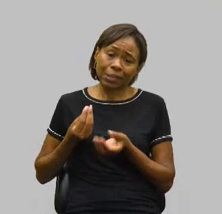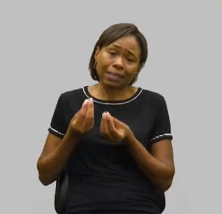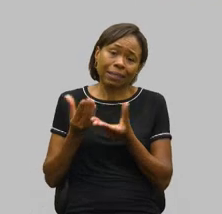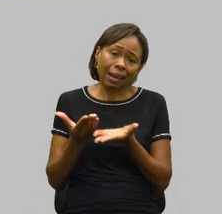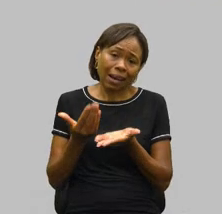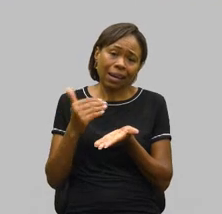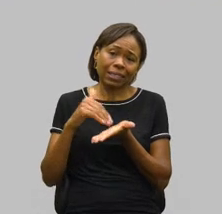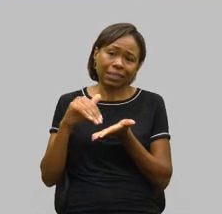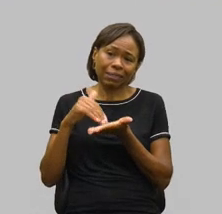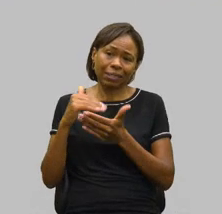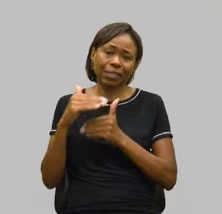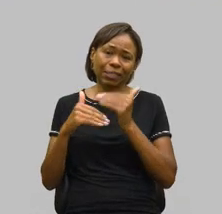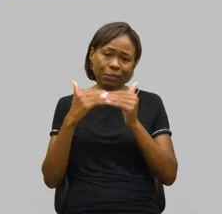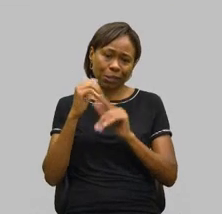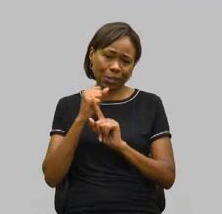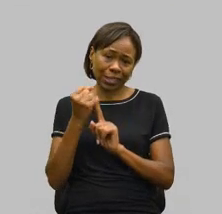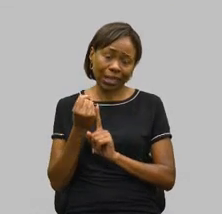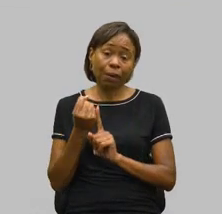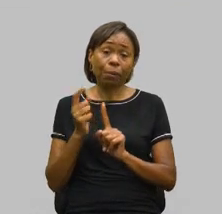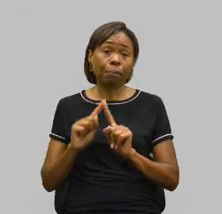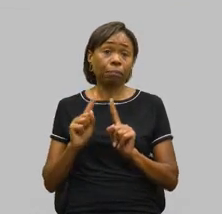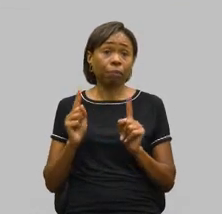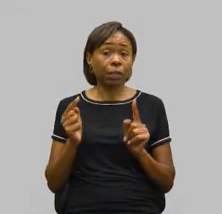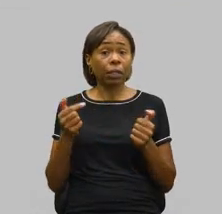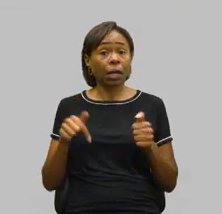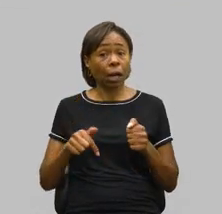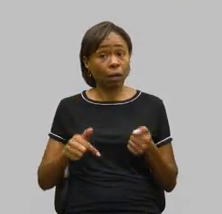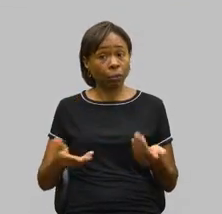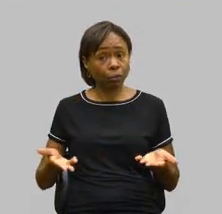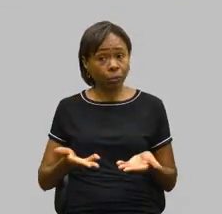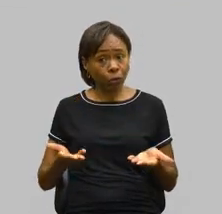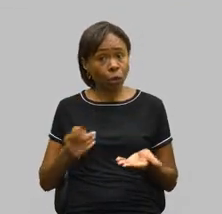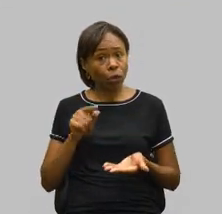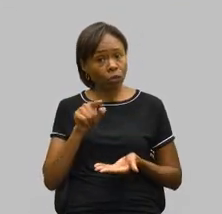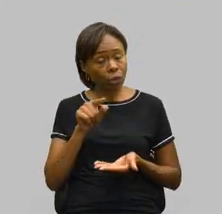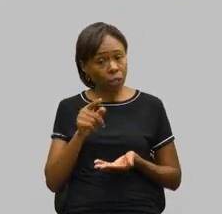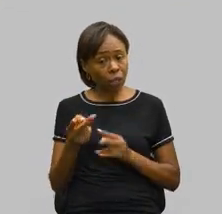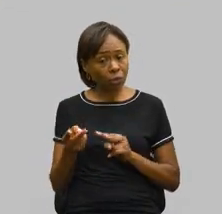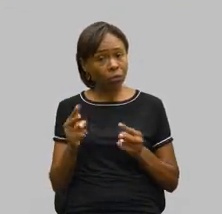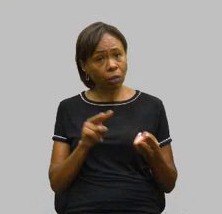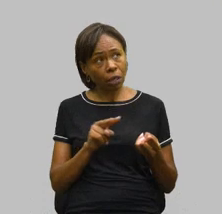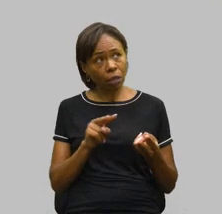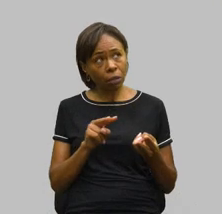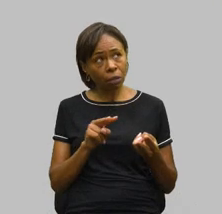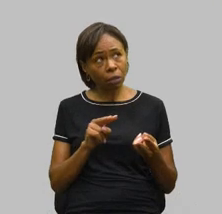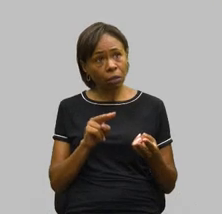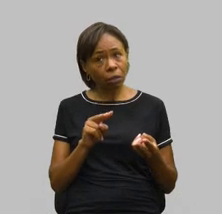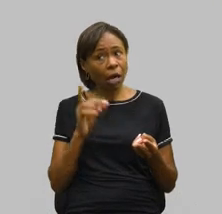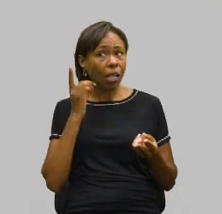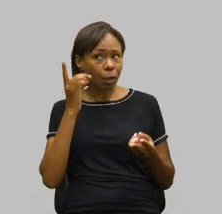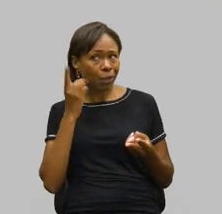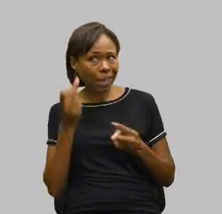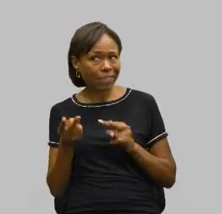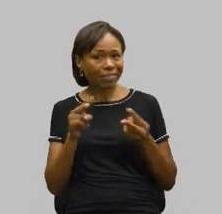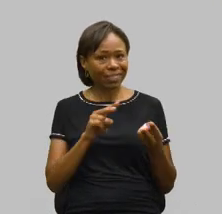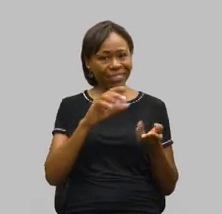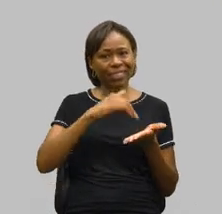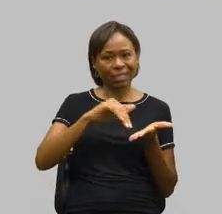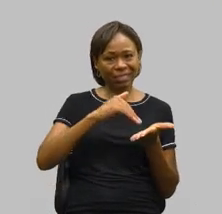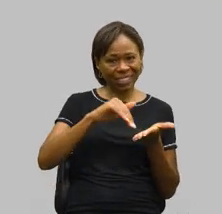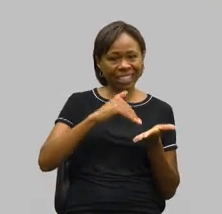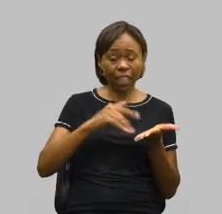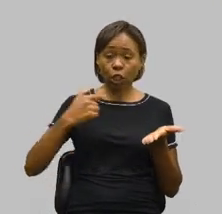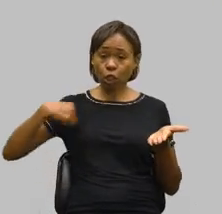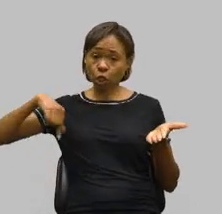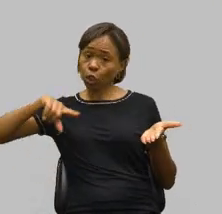Desenvolvimento Social Mas agora você está deputada como secretária e nós estamos aqui como Deputado Para te